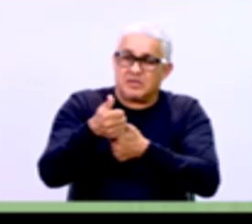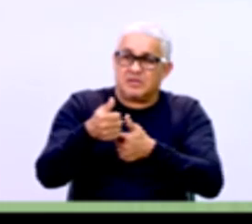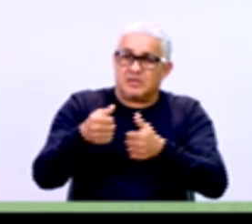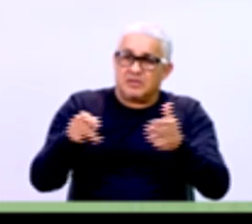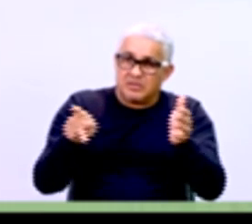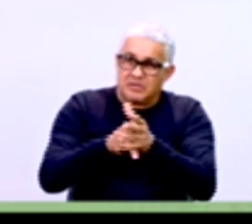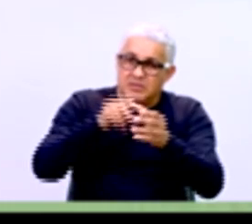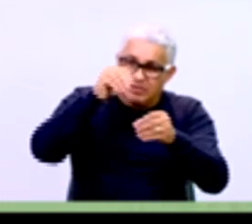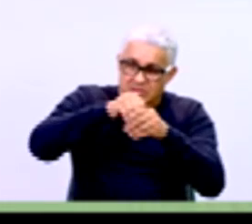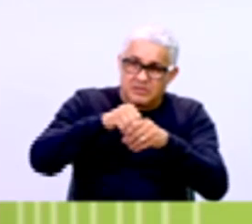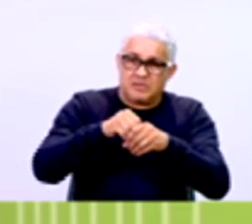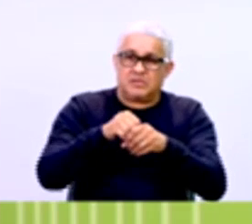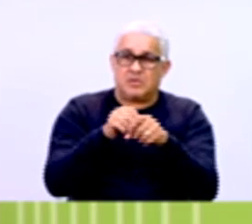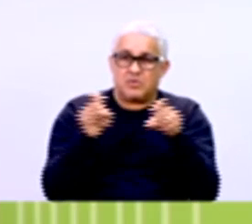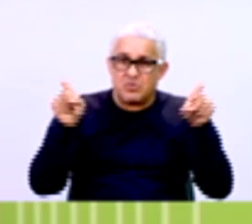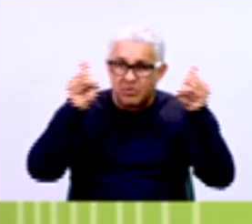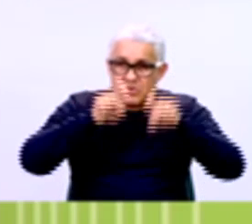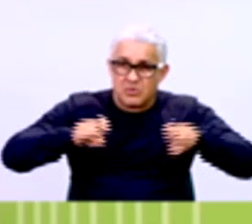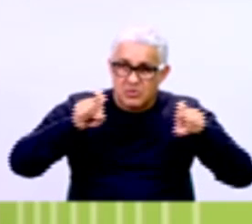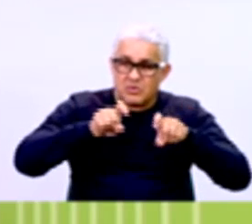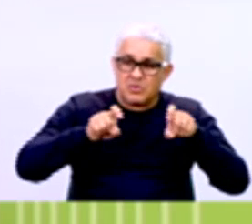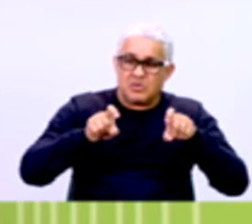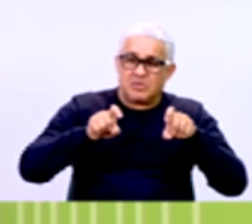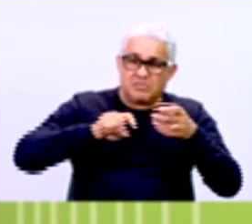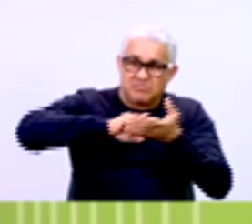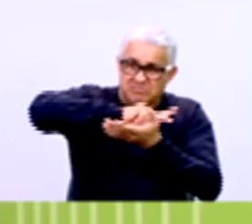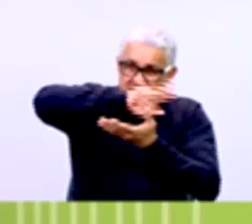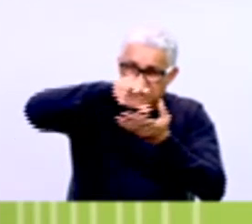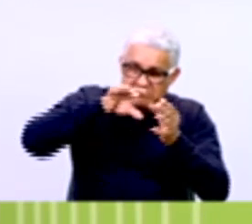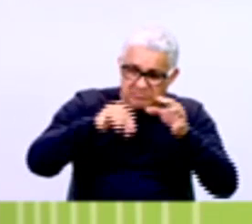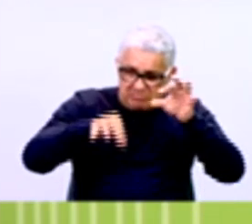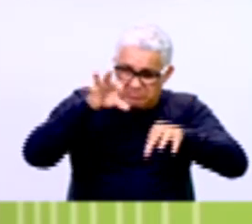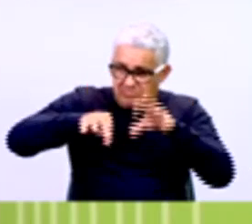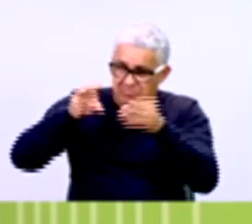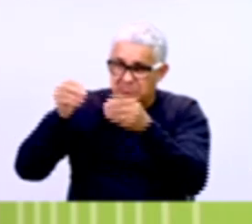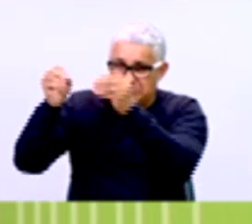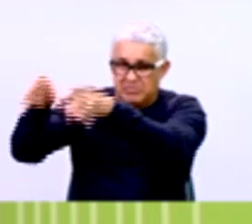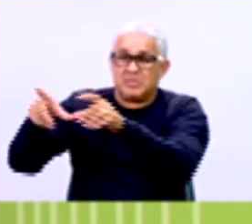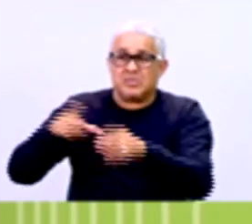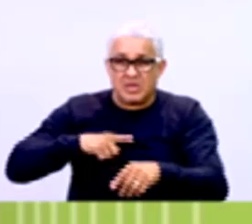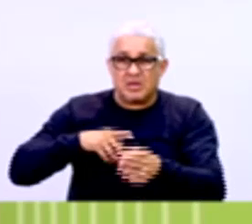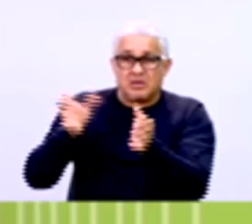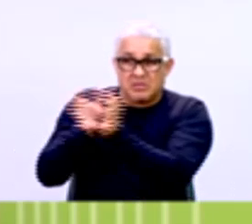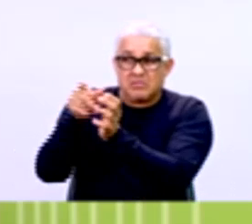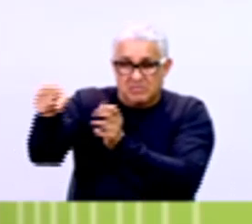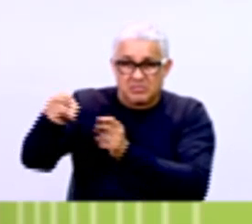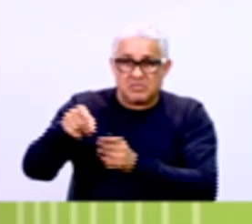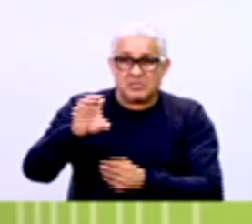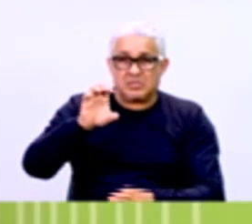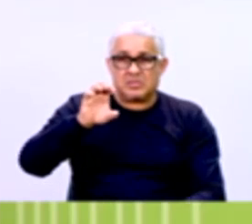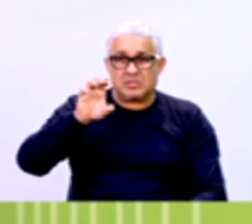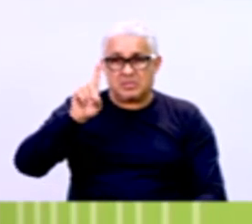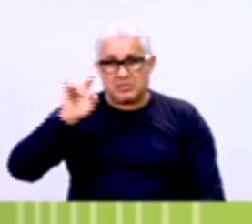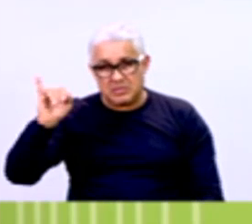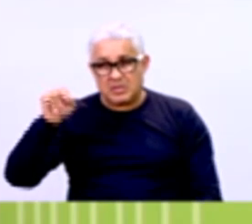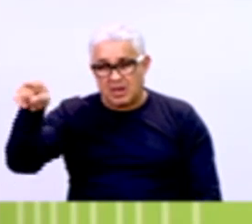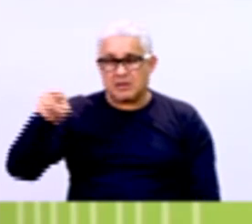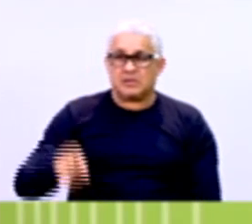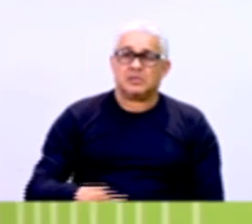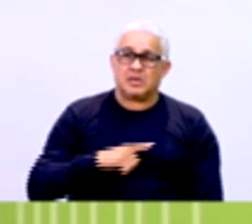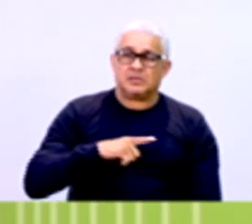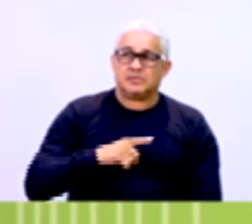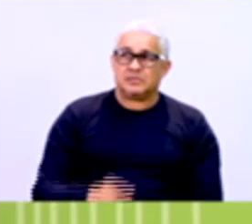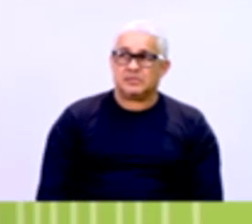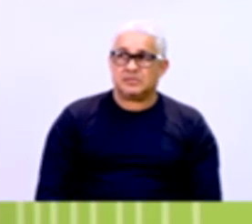cidade saber, de repente, não tem um comitê, não tem uma gestão de um comitê,